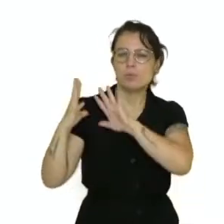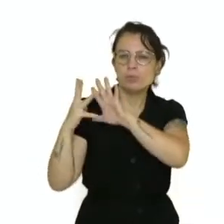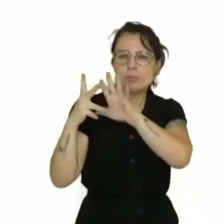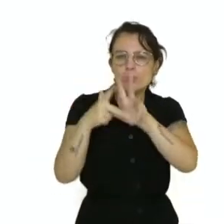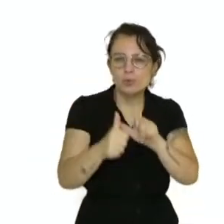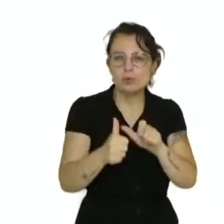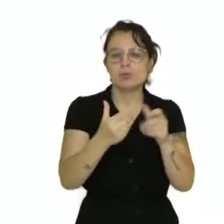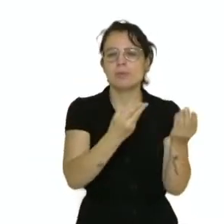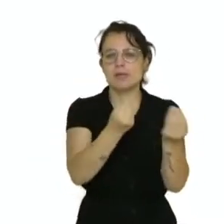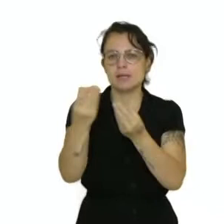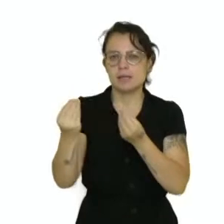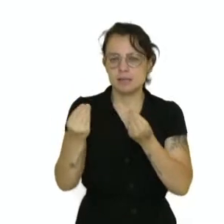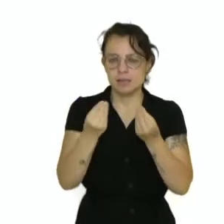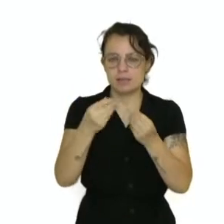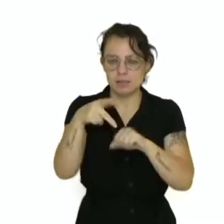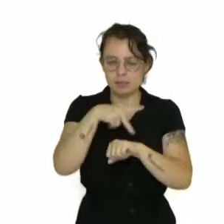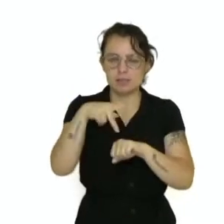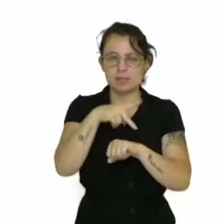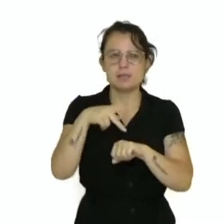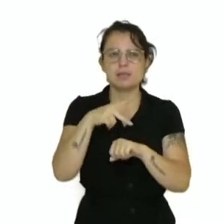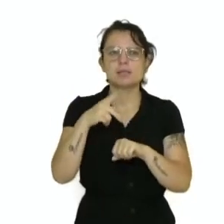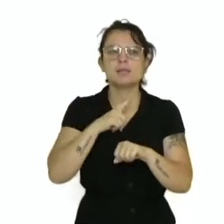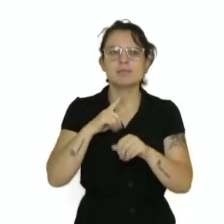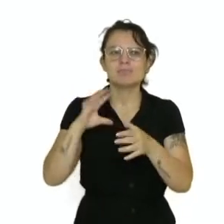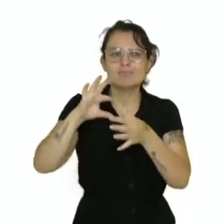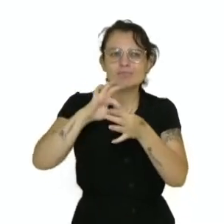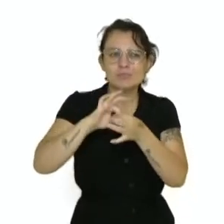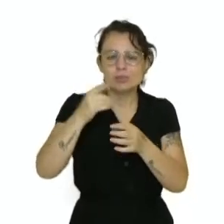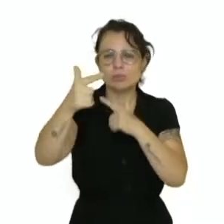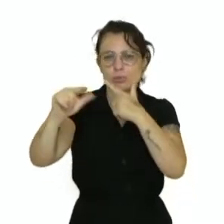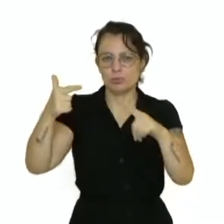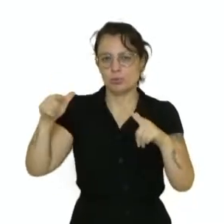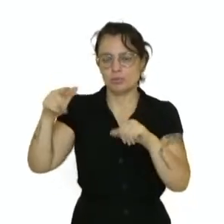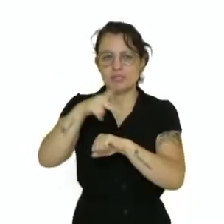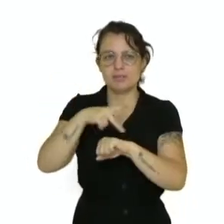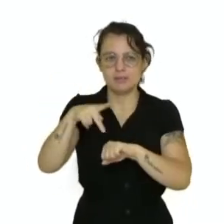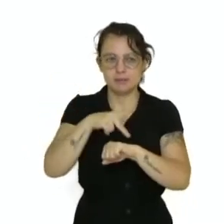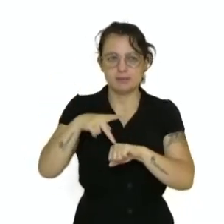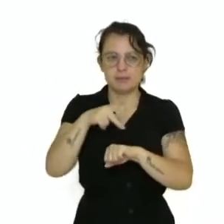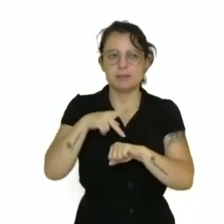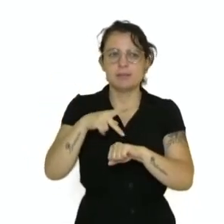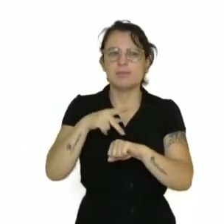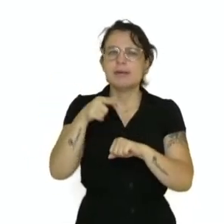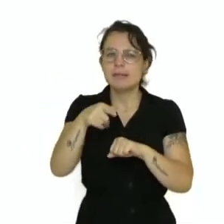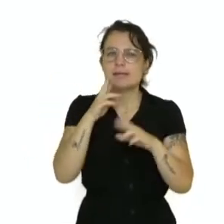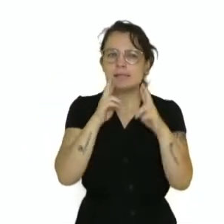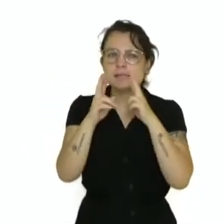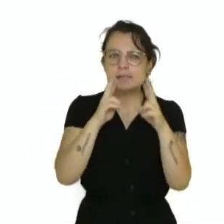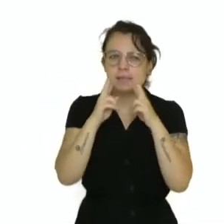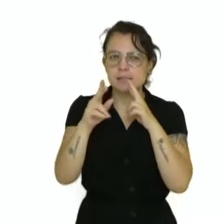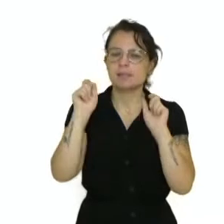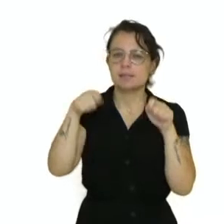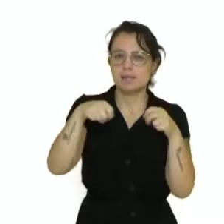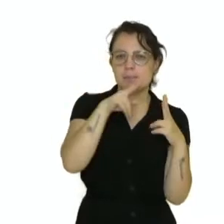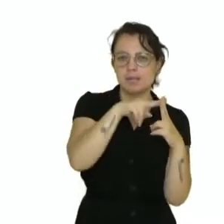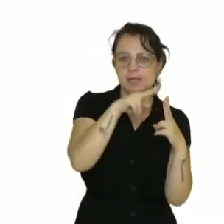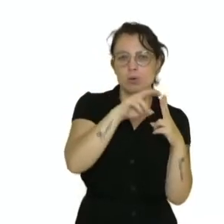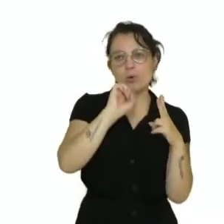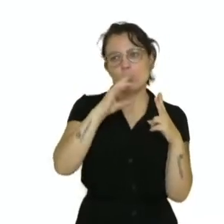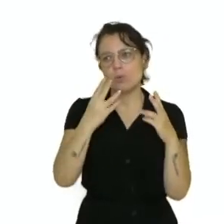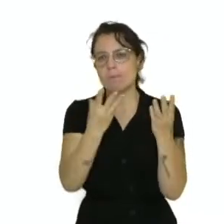parceiros comerciais. Sendo assim, eles buscam alianças com outros países. Essas relações podem ser bilaterais